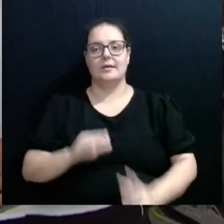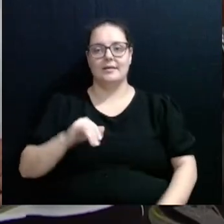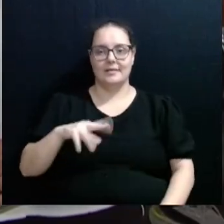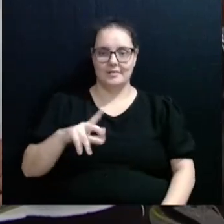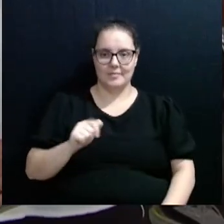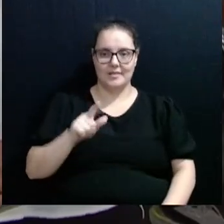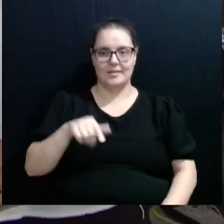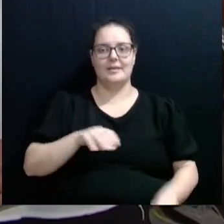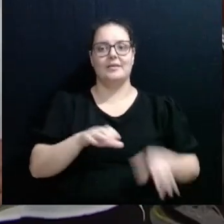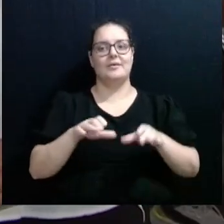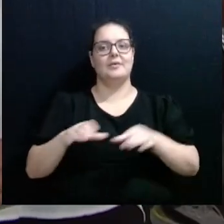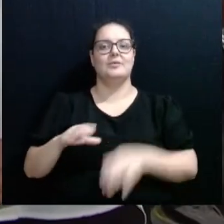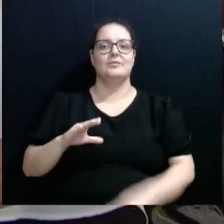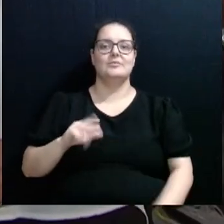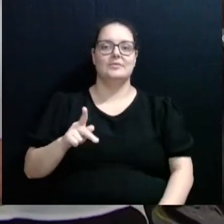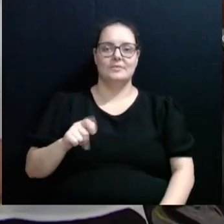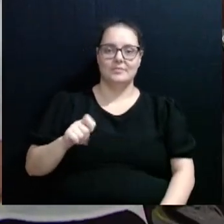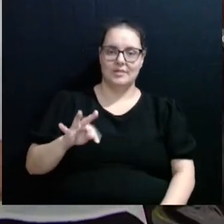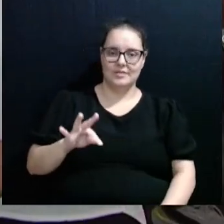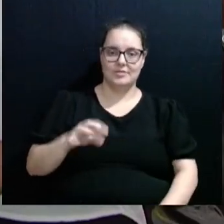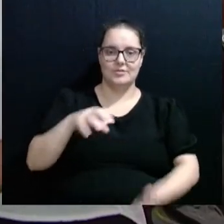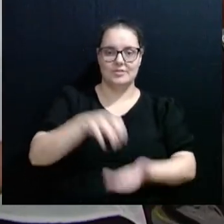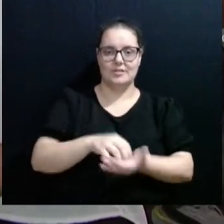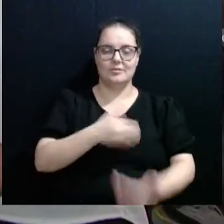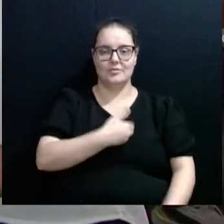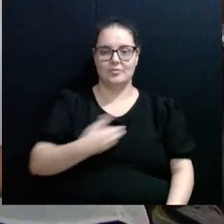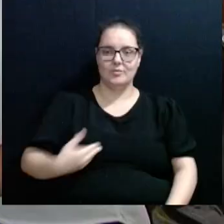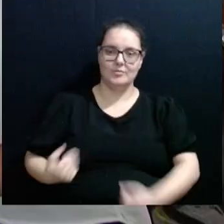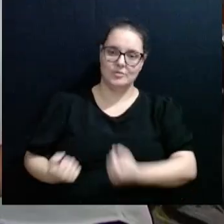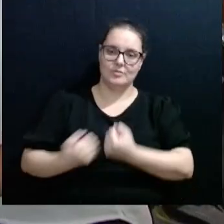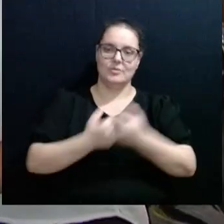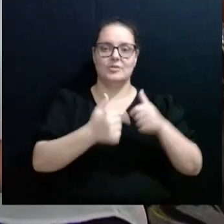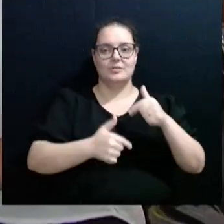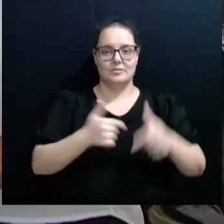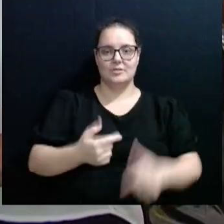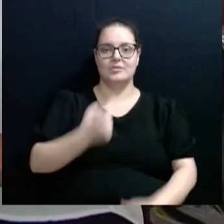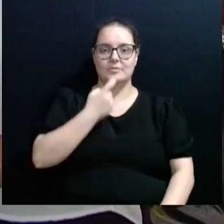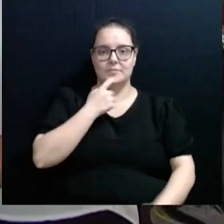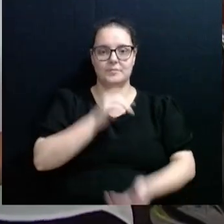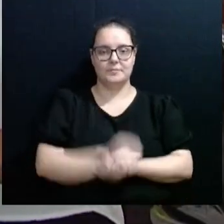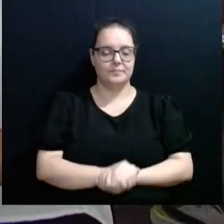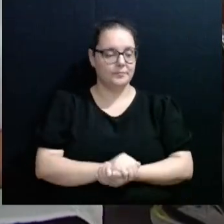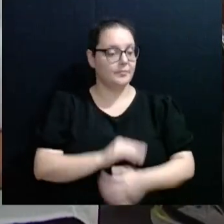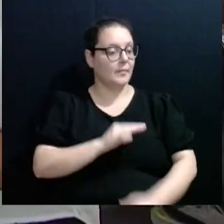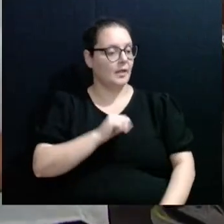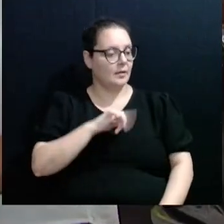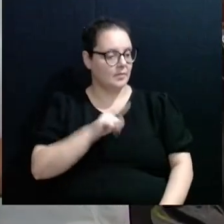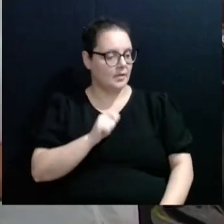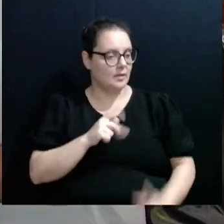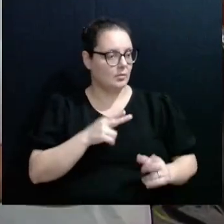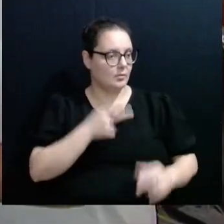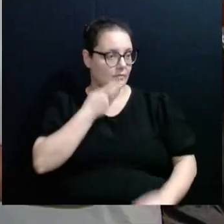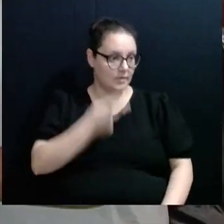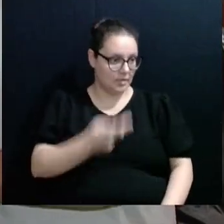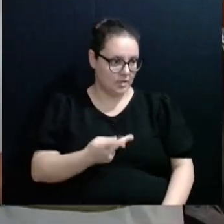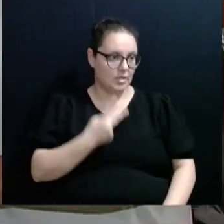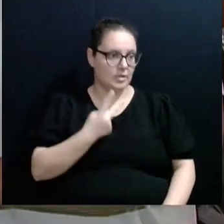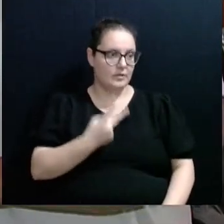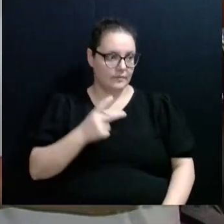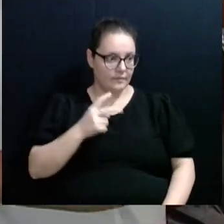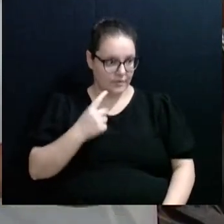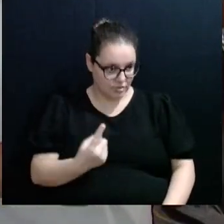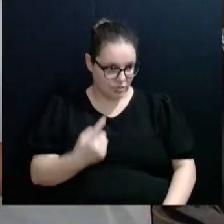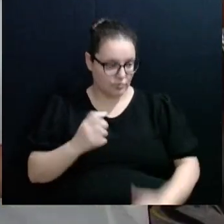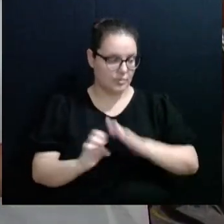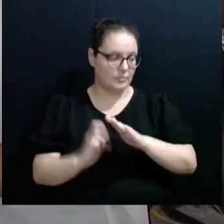do CEPAT, o Centro Público de Apoio ao Trabalhador de Campinas. Camila, como eu falei, são 21 empresas que estão participando